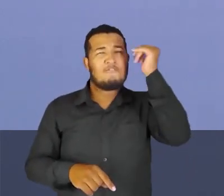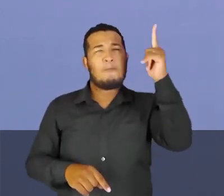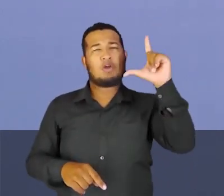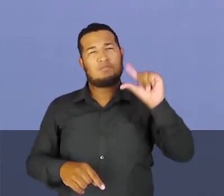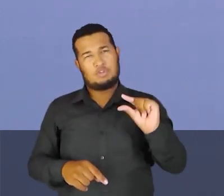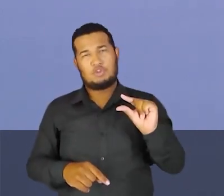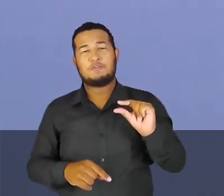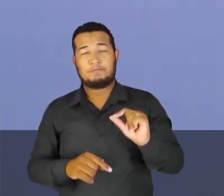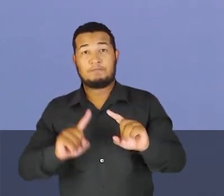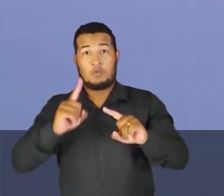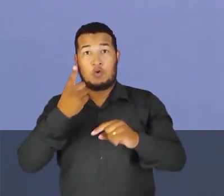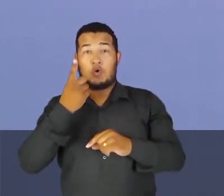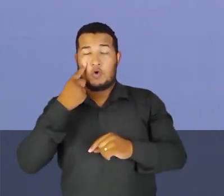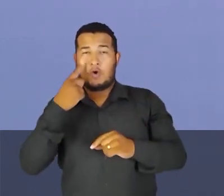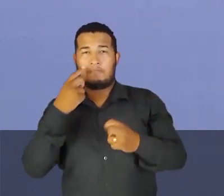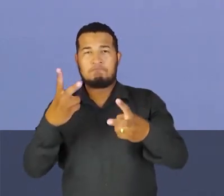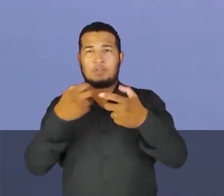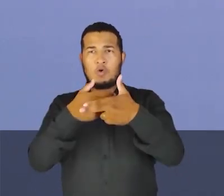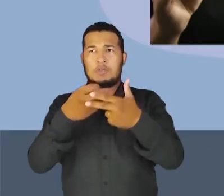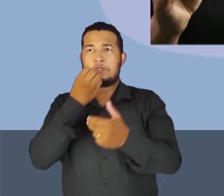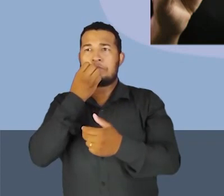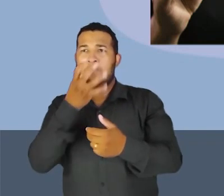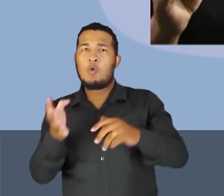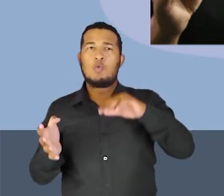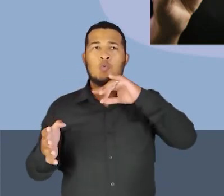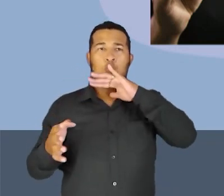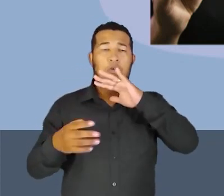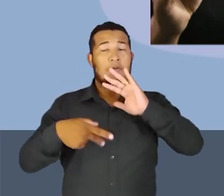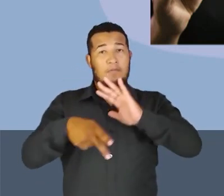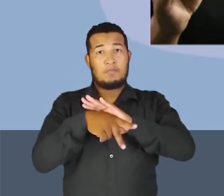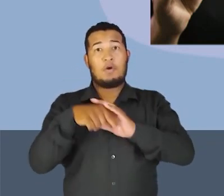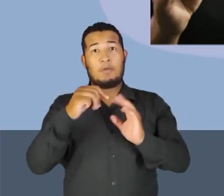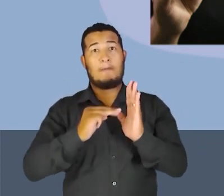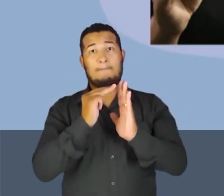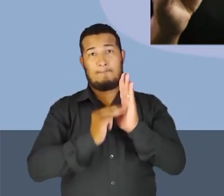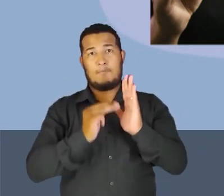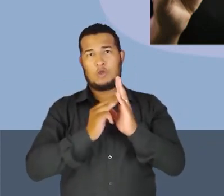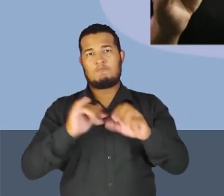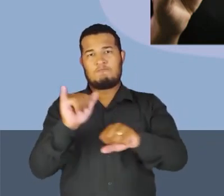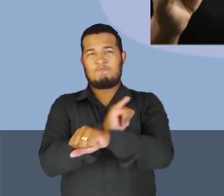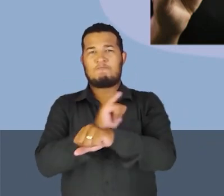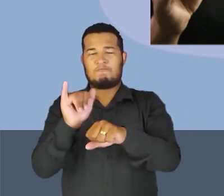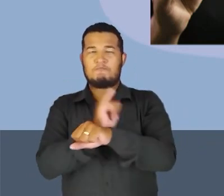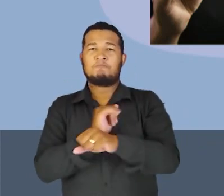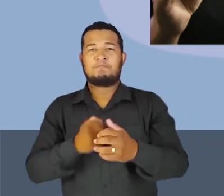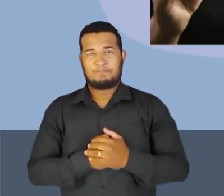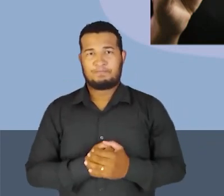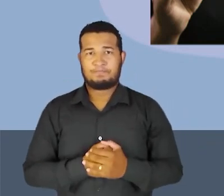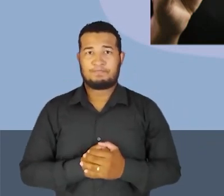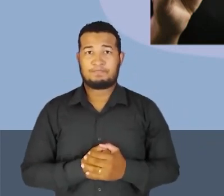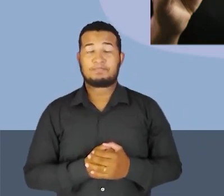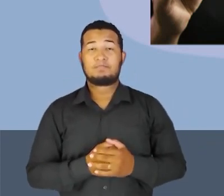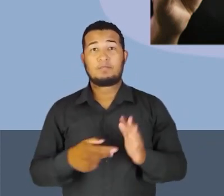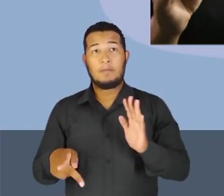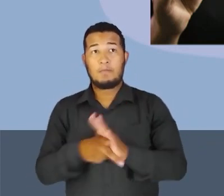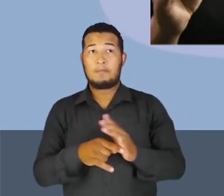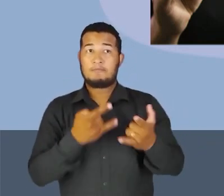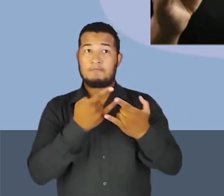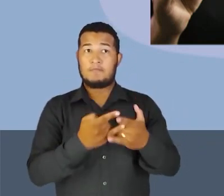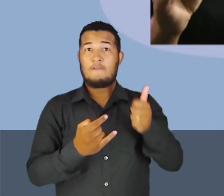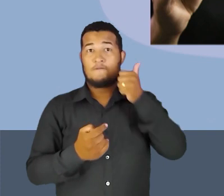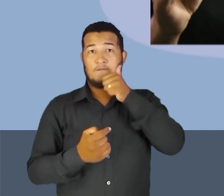Vamos observar um pouquinho algumas vantagens e desvantagens desse método contraceptivo. Algumas vantagens da camisinha